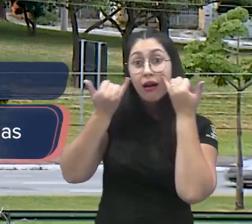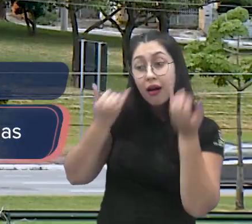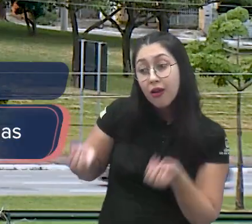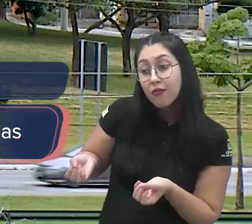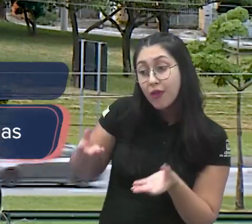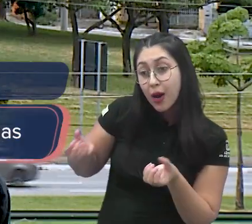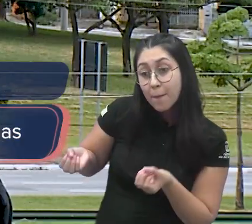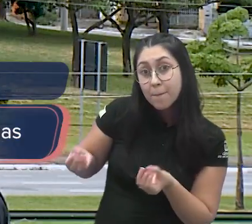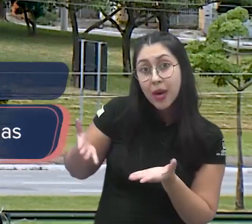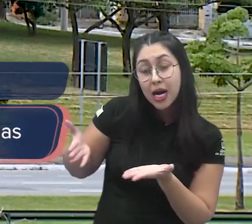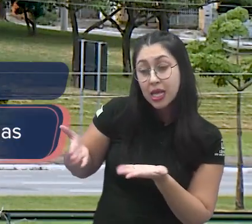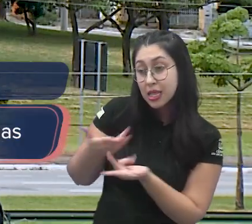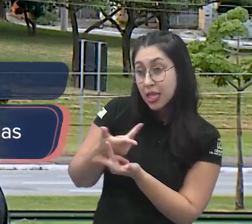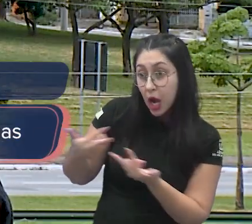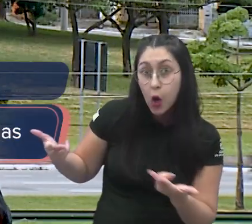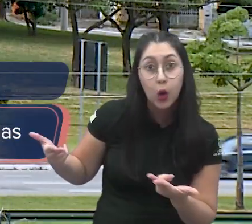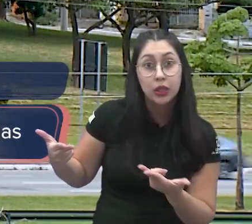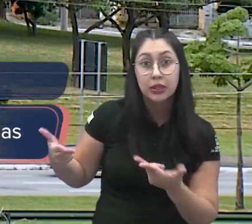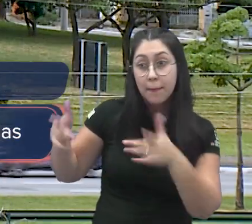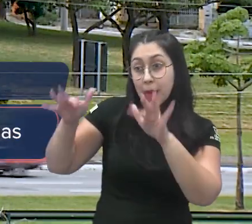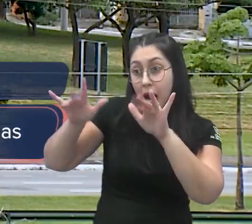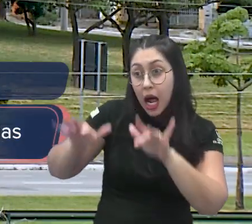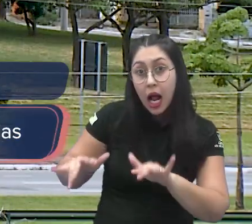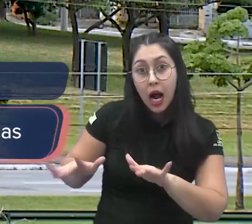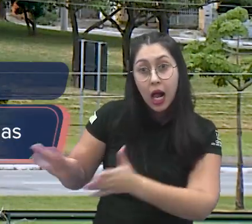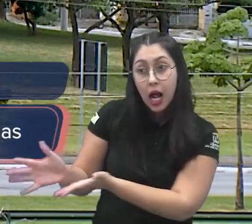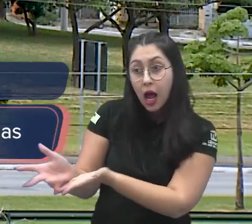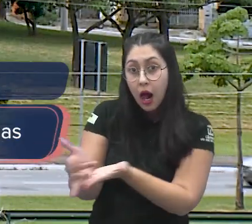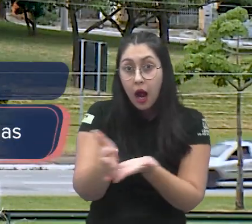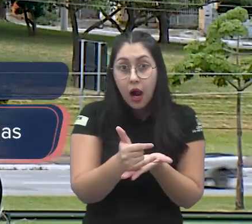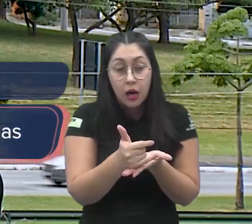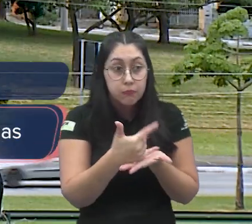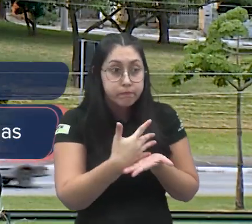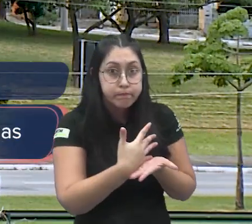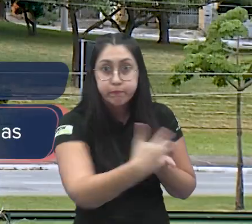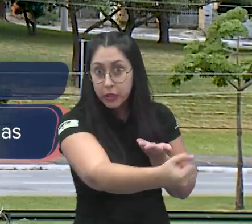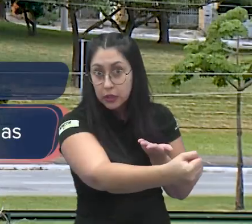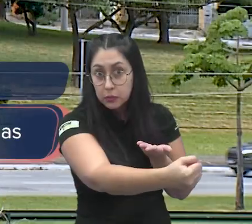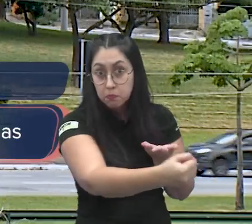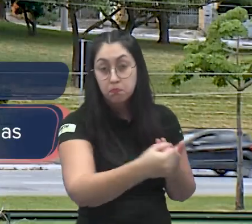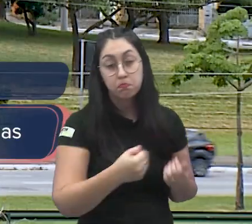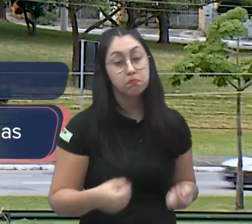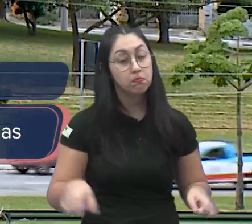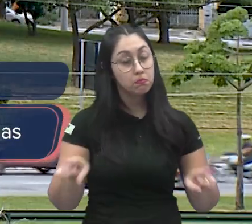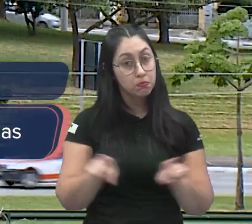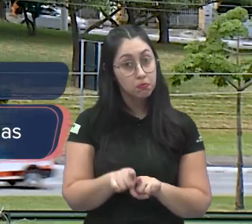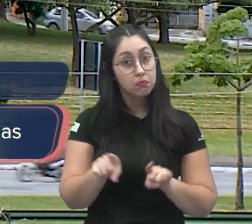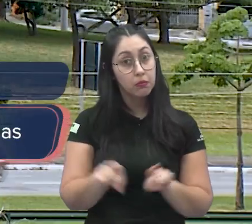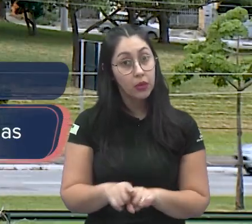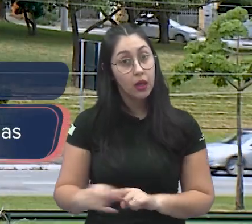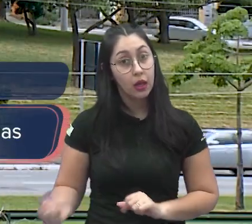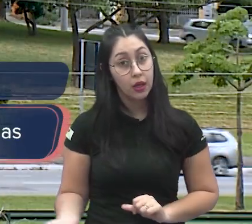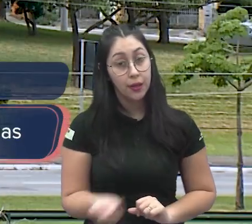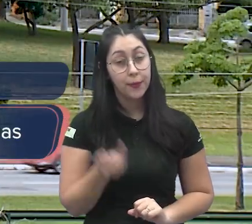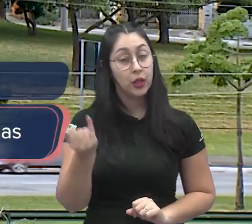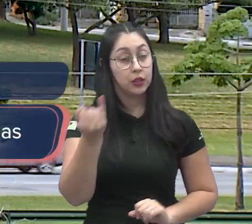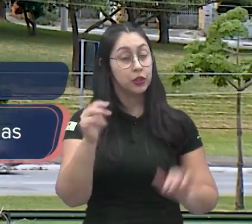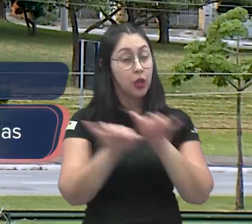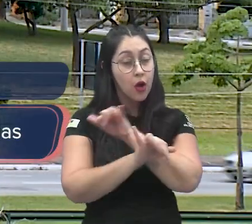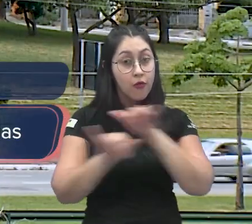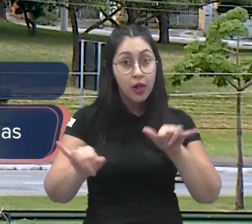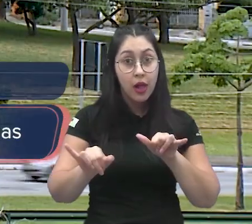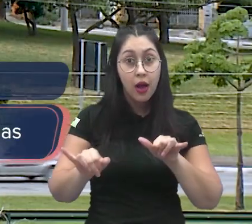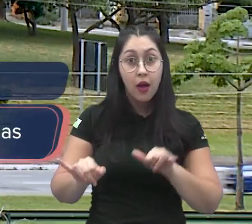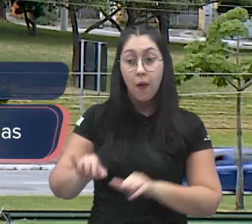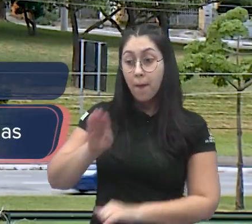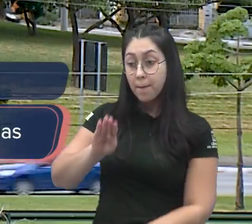os dados dos contribuintes sejam utilizados por pessoas que não estão autorizadas. Além disso, importante a gente